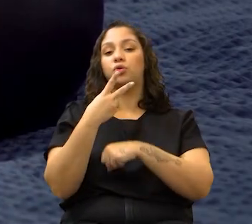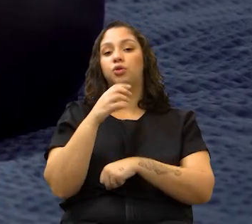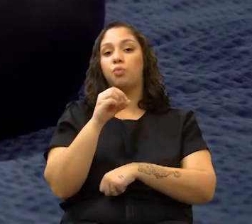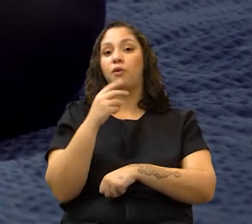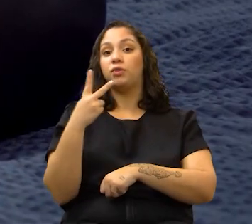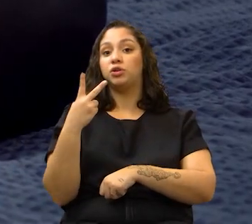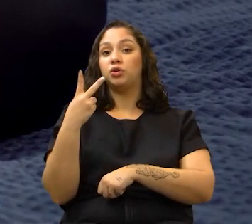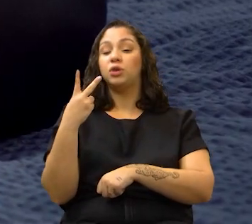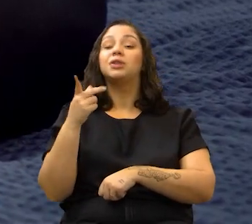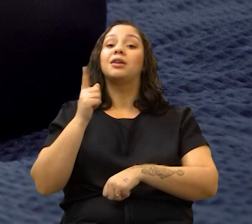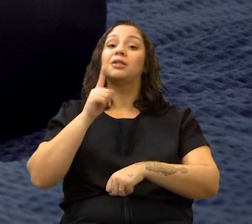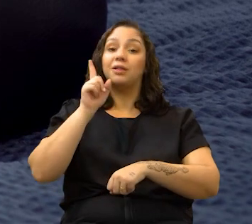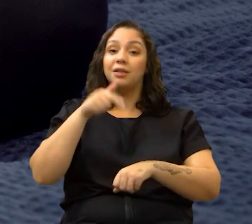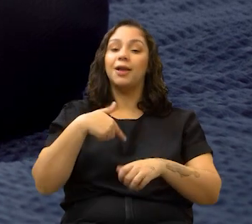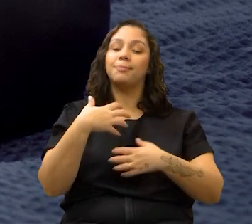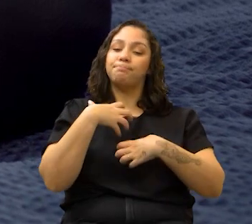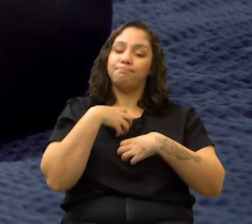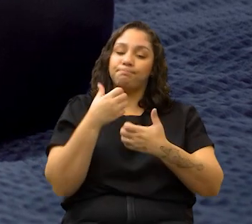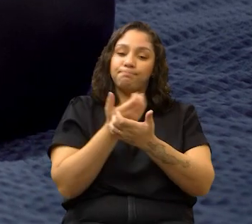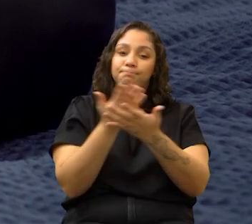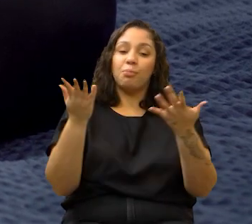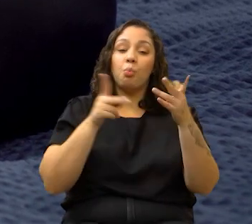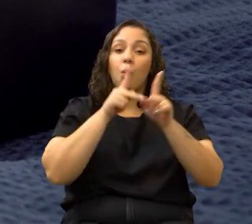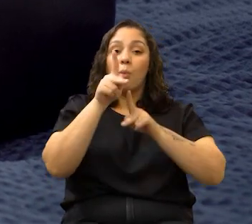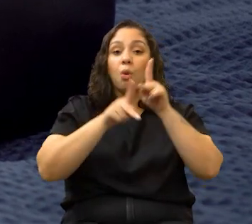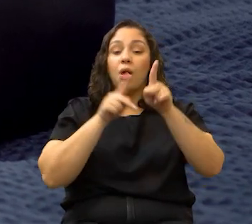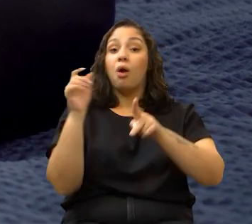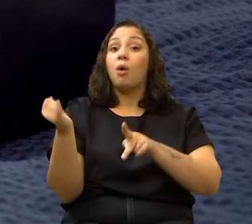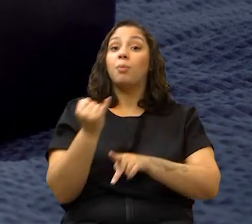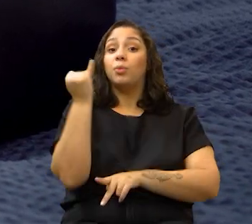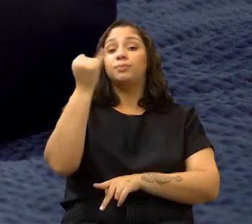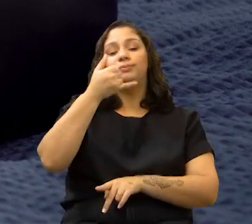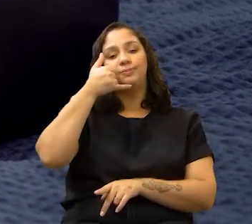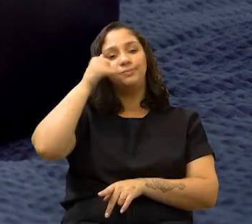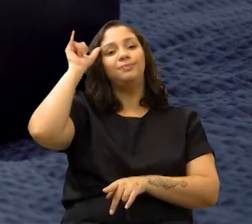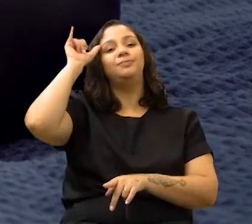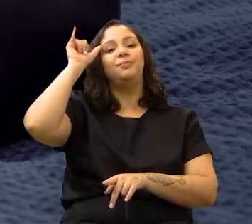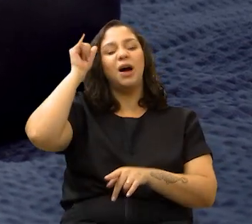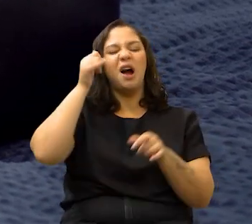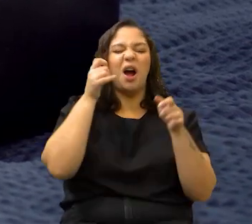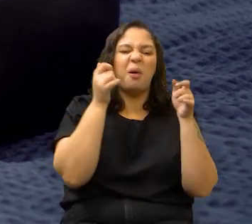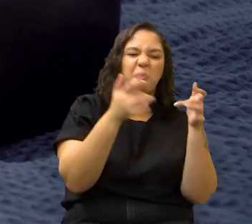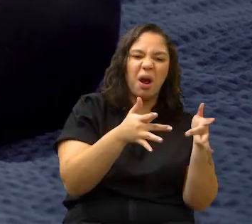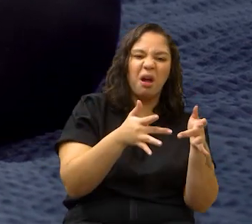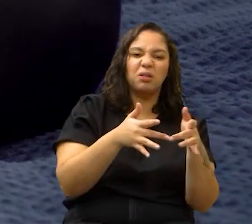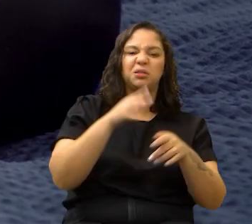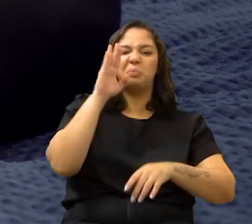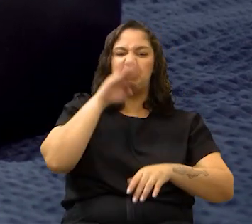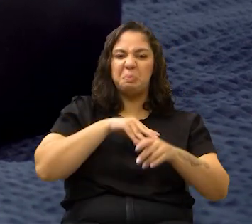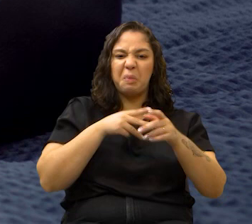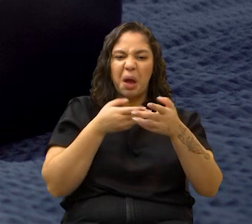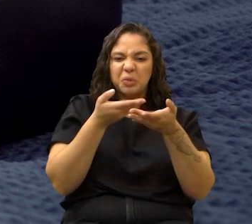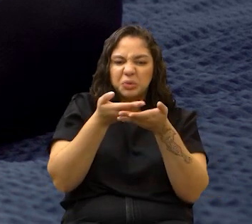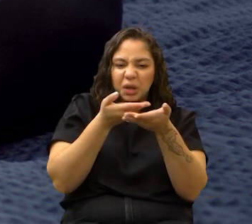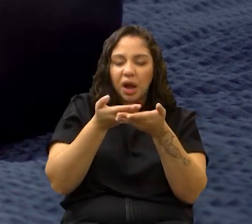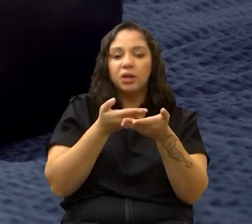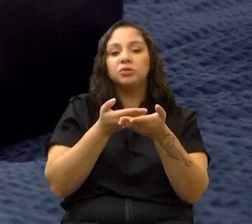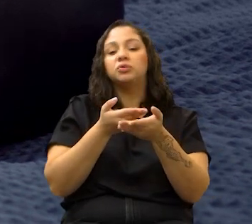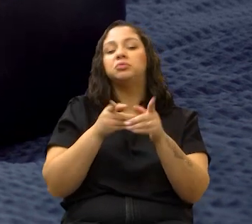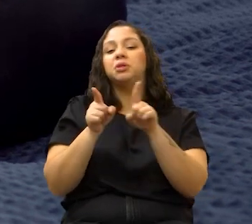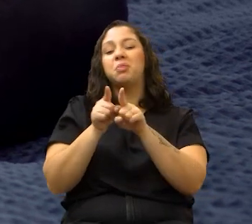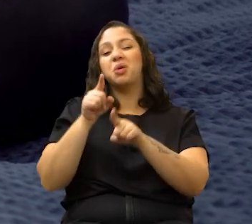A proposta é sensibilizar a população sobre a importância da prevenção ao abandono, maus tratos